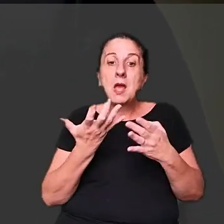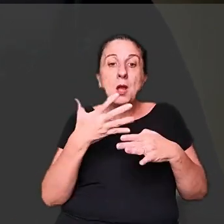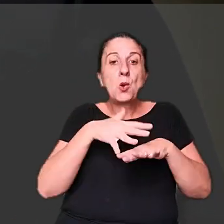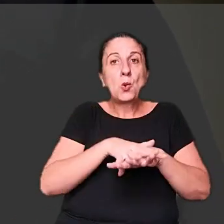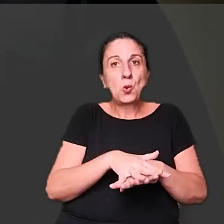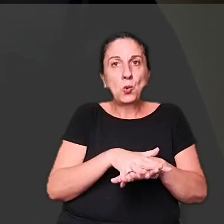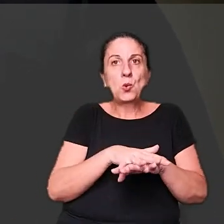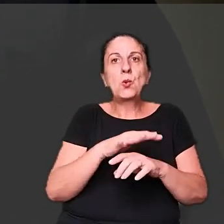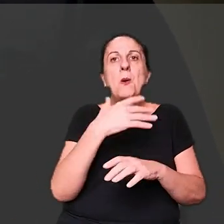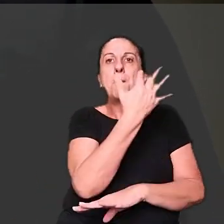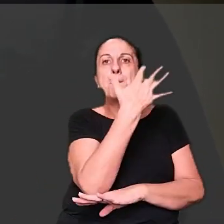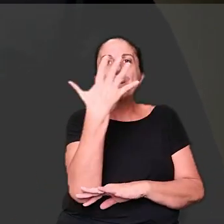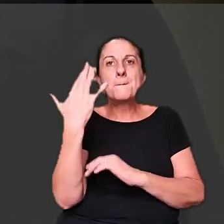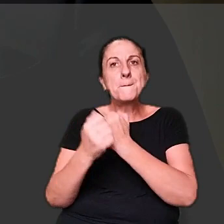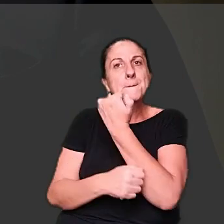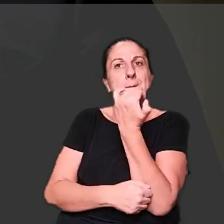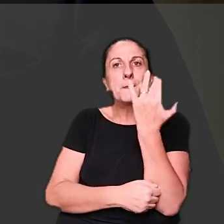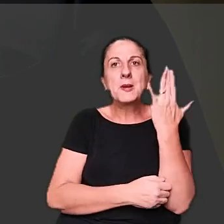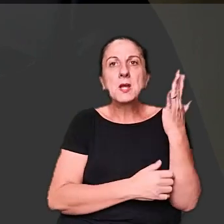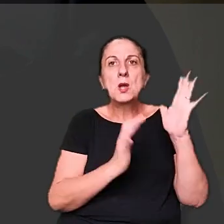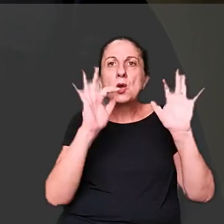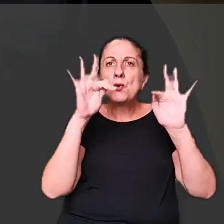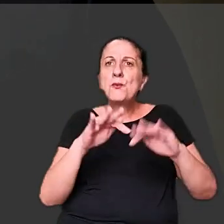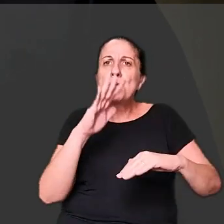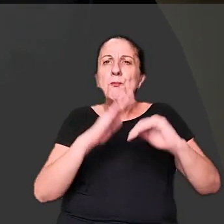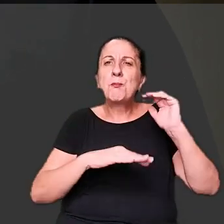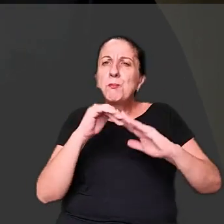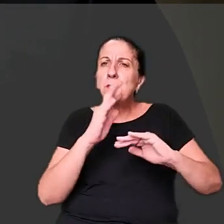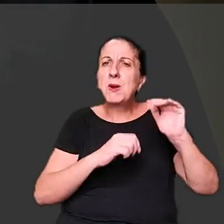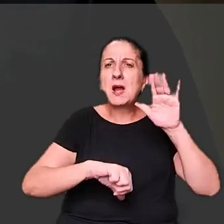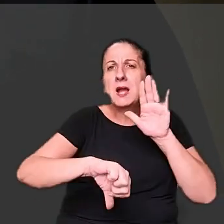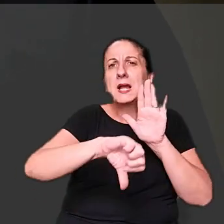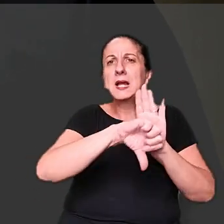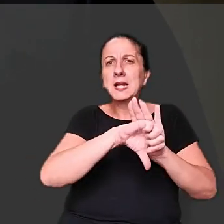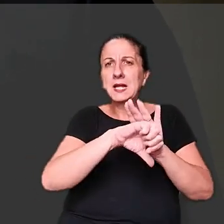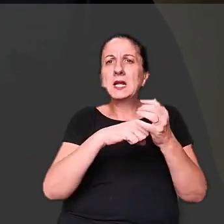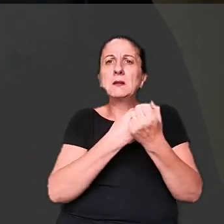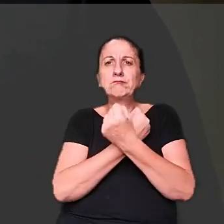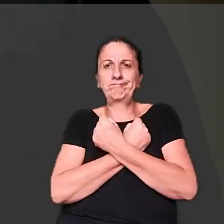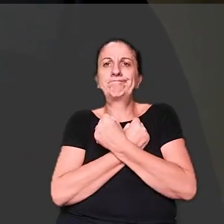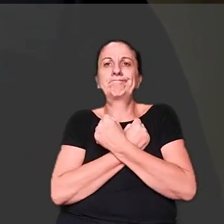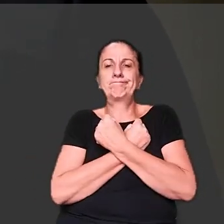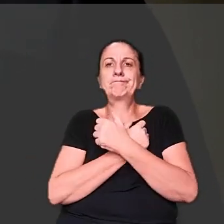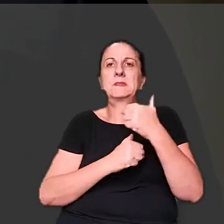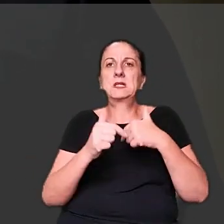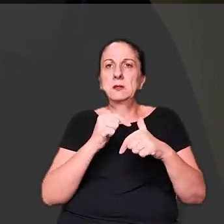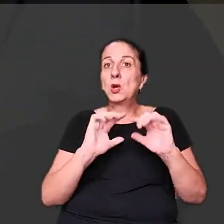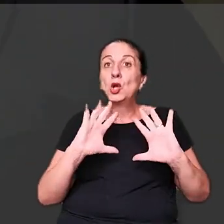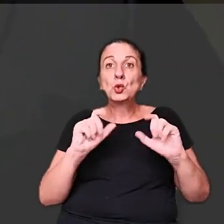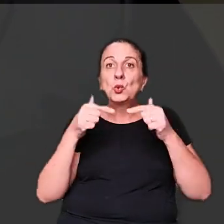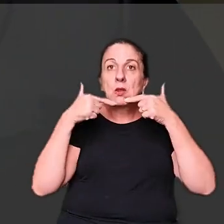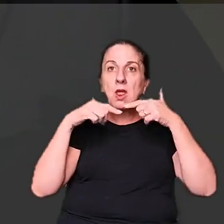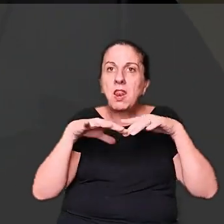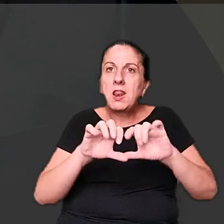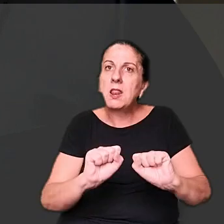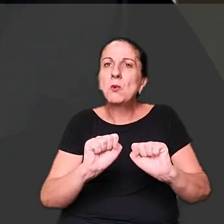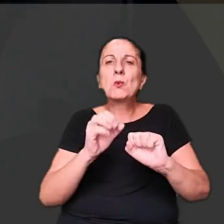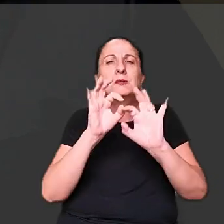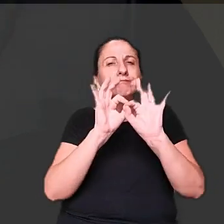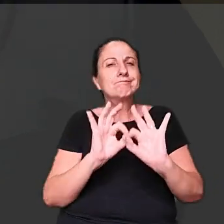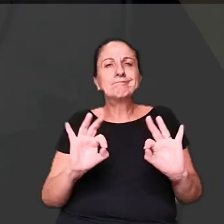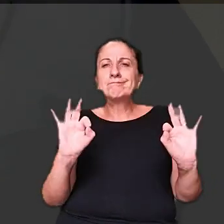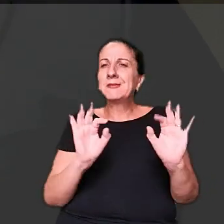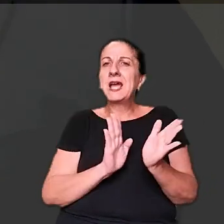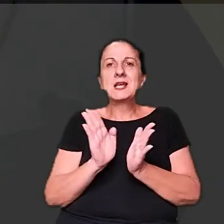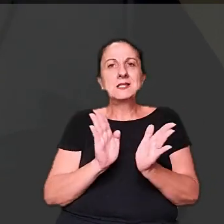trabalho, inclusão, meio ambiente e o combate às práticas criminosas como o trabalho análogo à escravidão. Tudo isso em linguagem